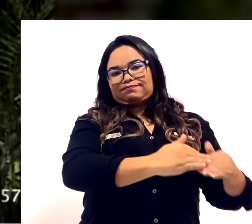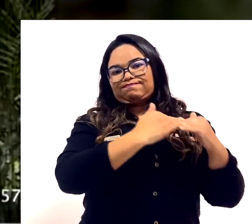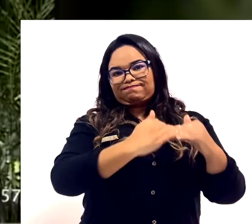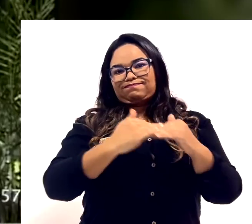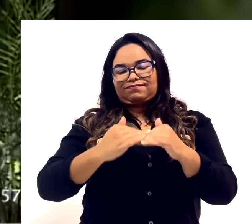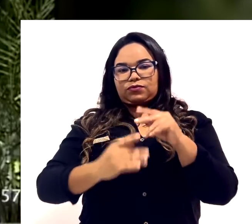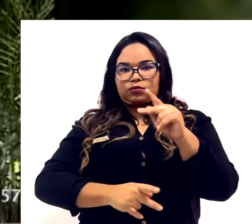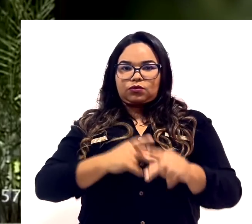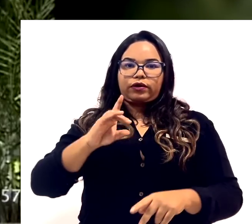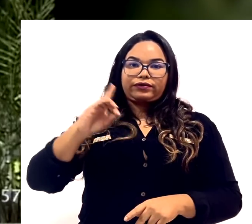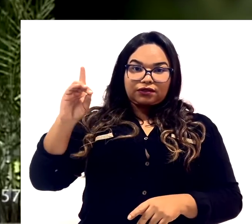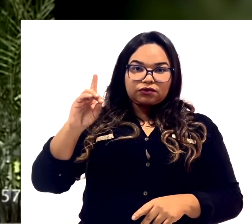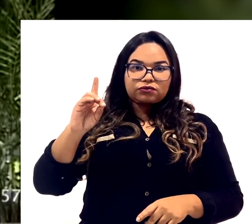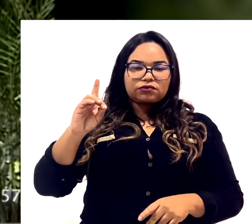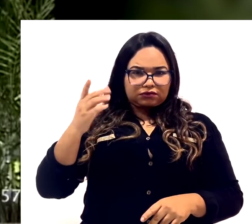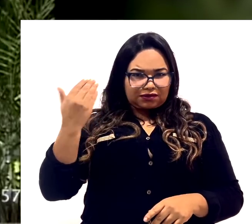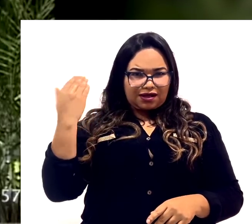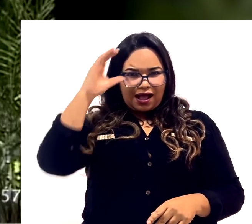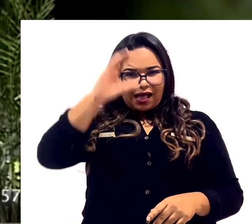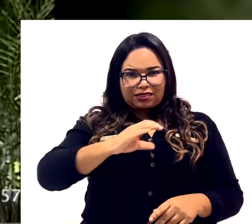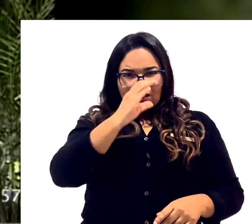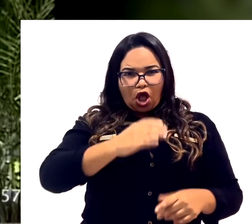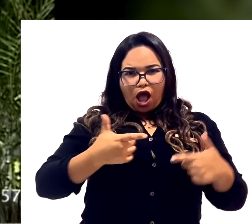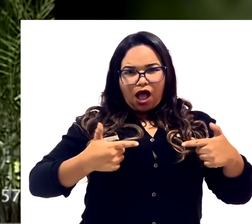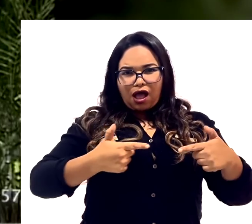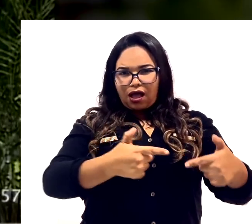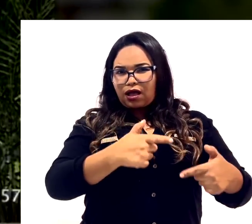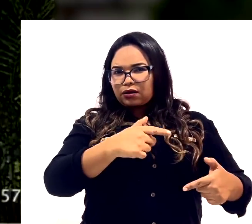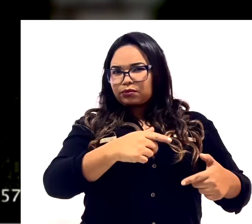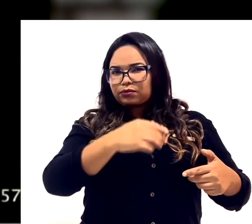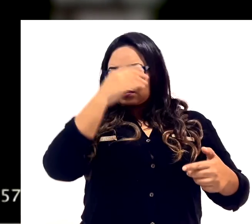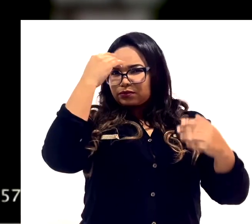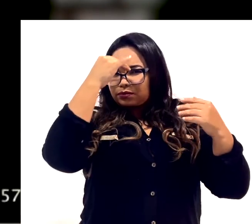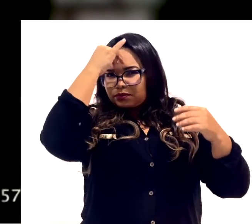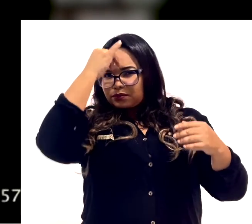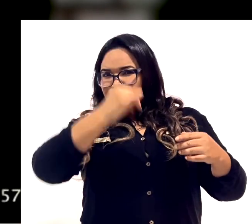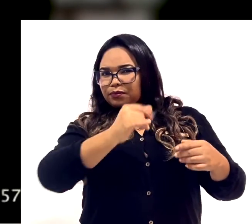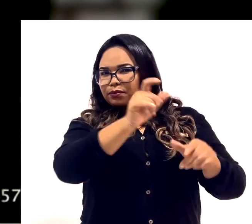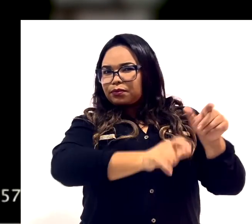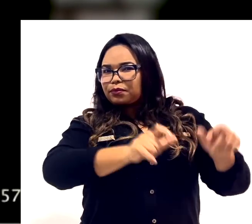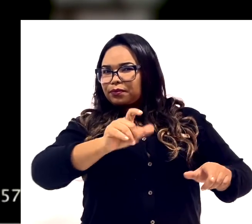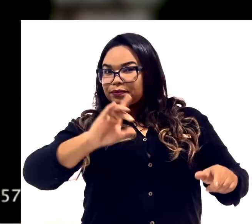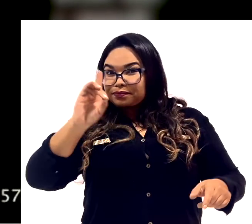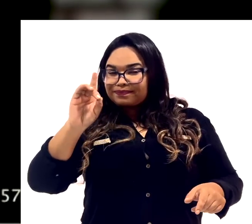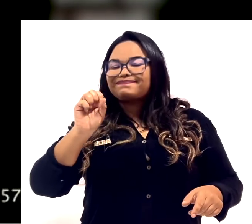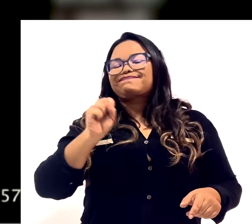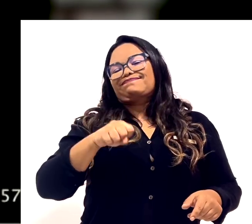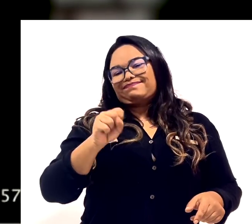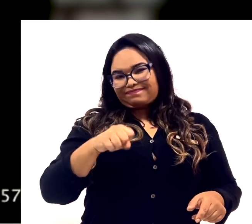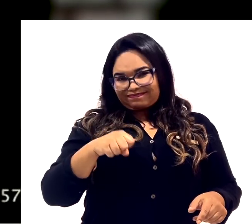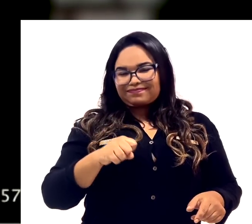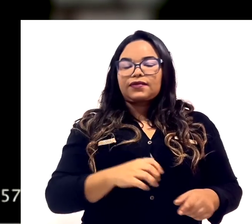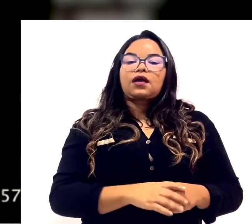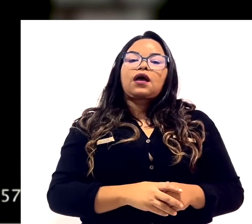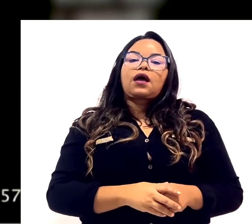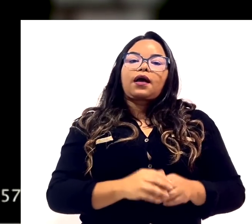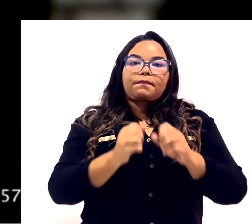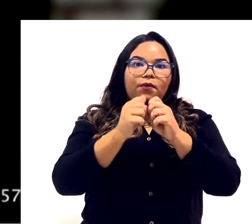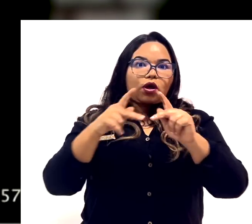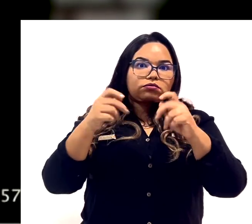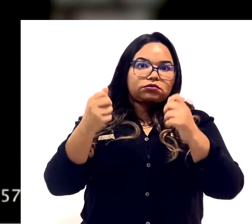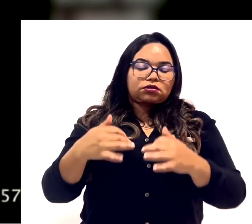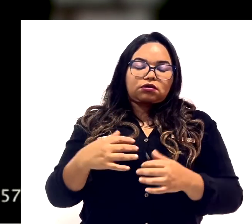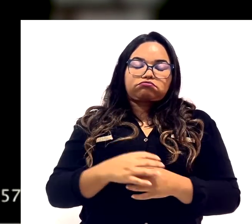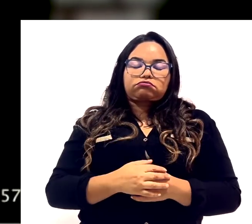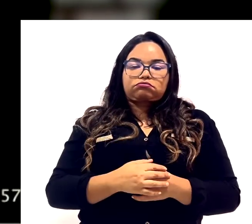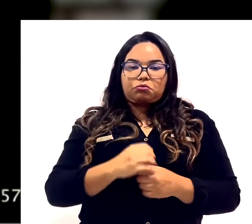fez isto? Absolutamente. Daniel 7:25. E proferirá palavras contra o Altíssimo, e destruirá os santos do Altíssimo, e cuidará